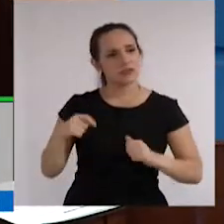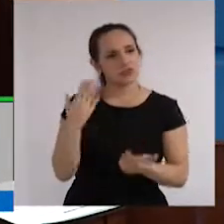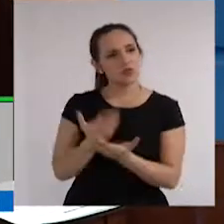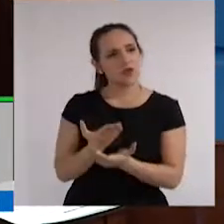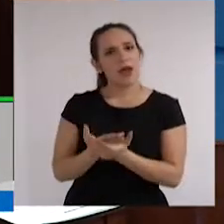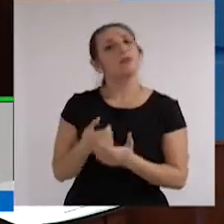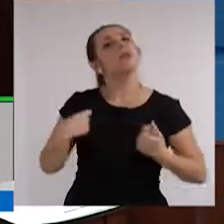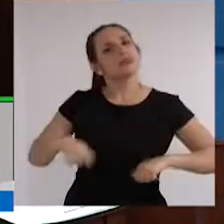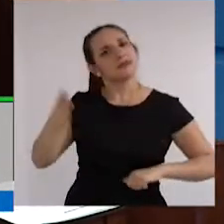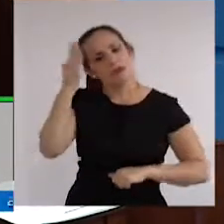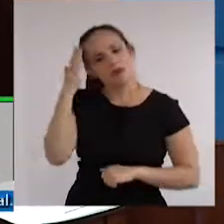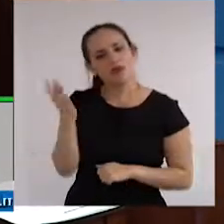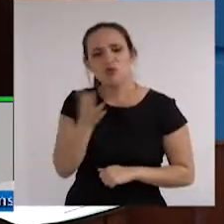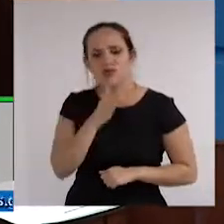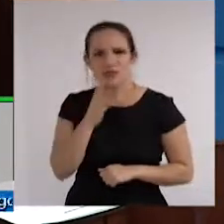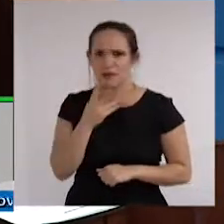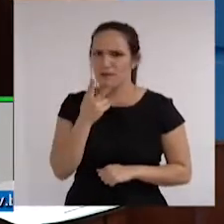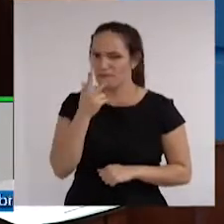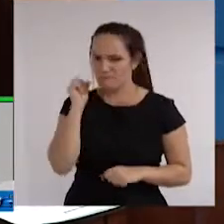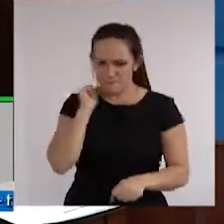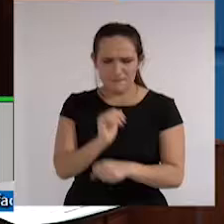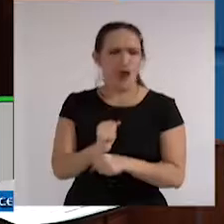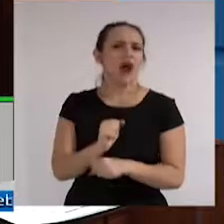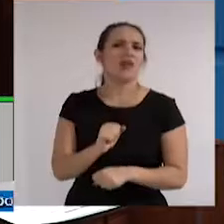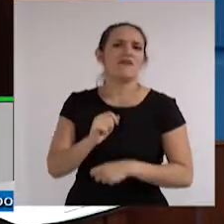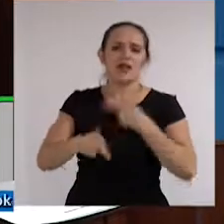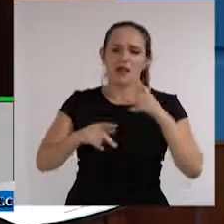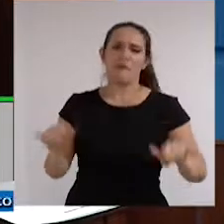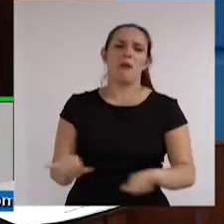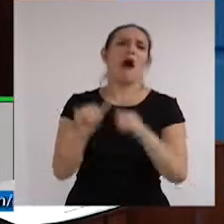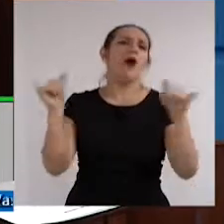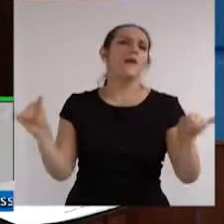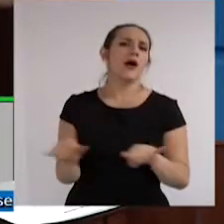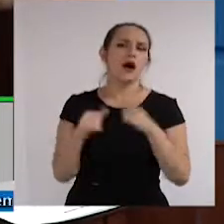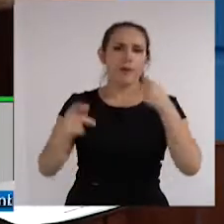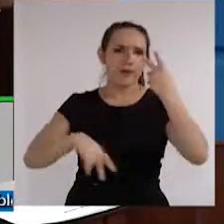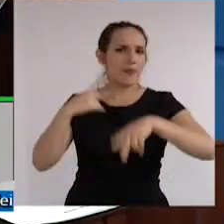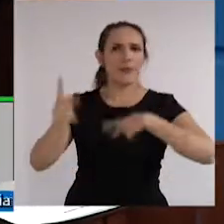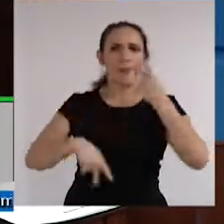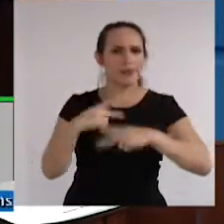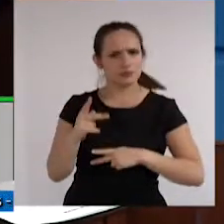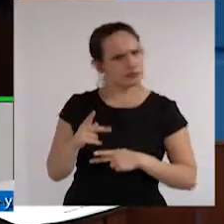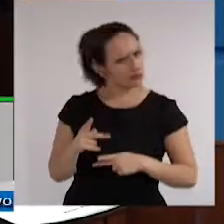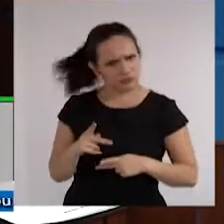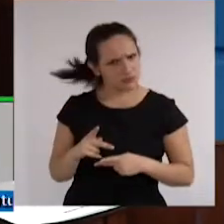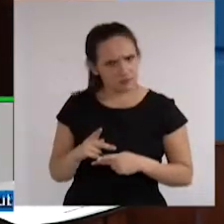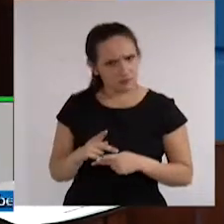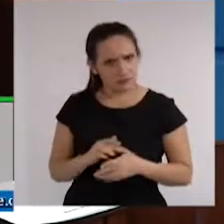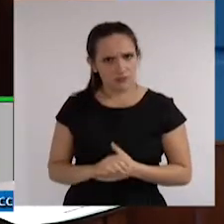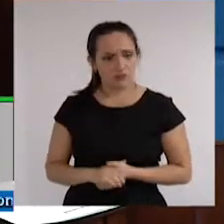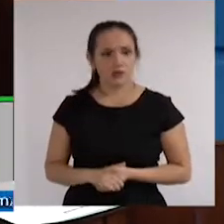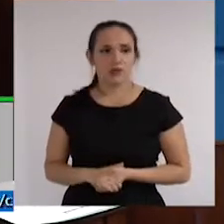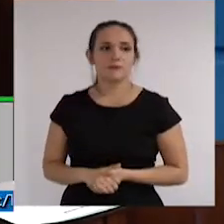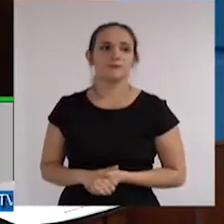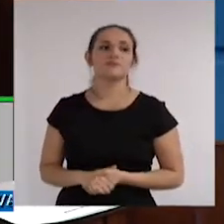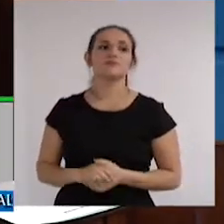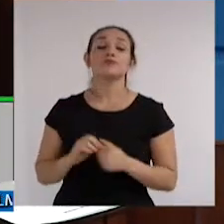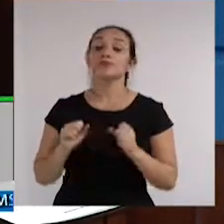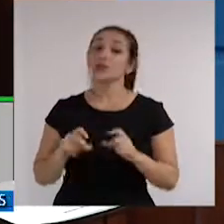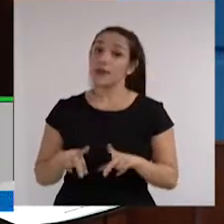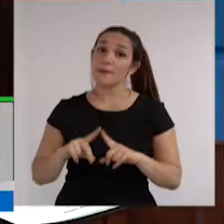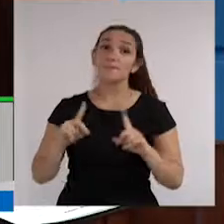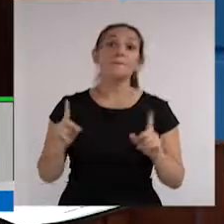pessoas têm que estudar antes de falar besteira, sair falando bobagem por aí, né? Mas naquela época o regime militar